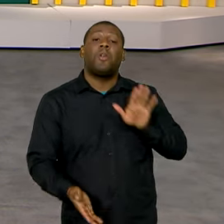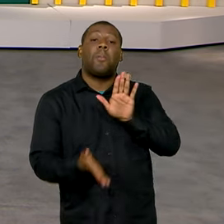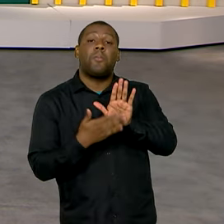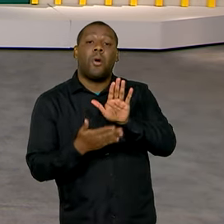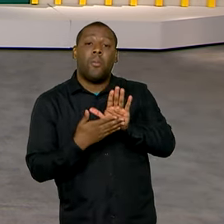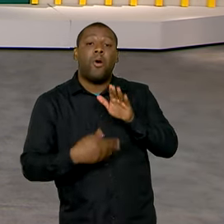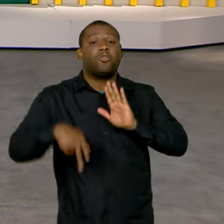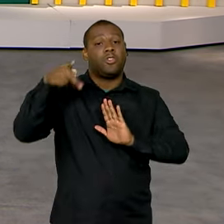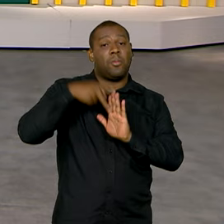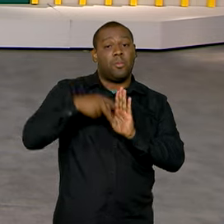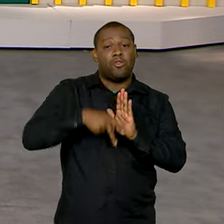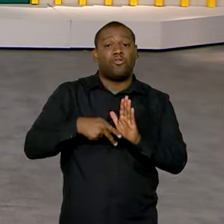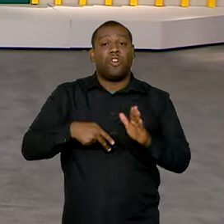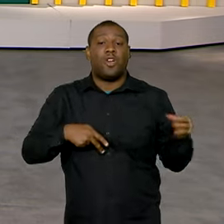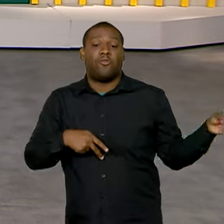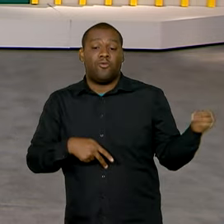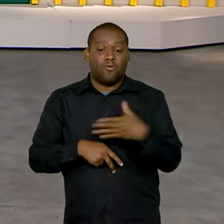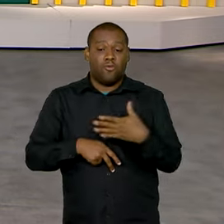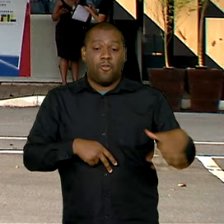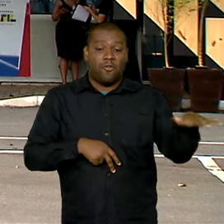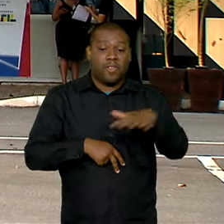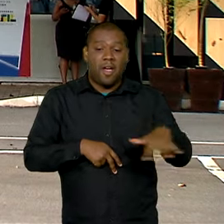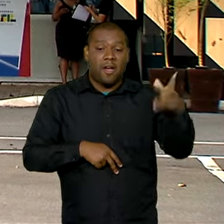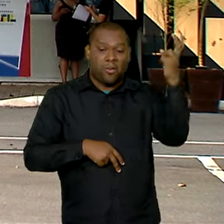novo Plano Nacional do setor.